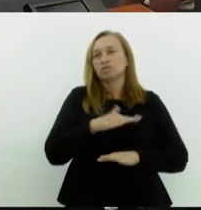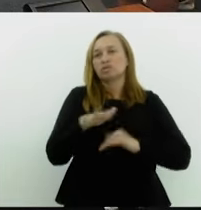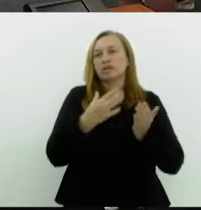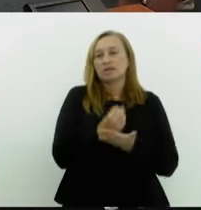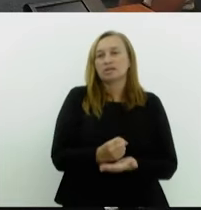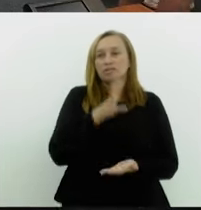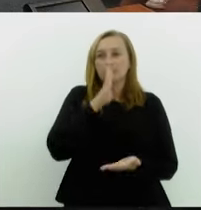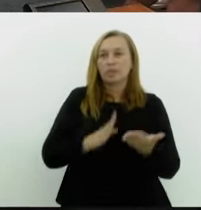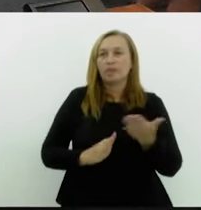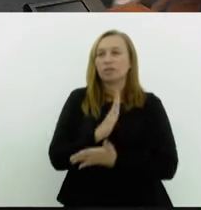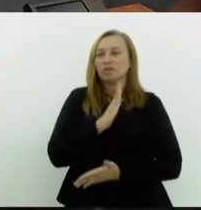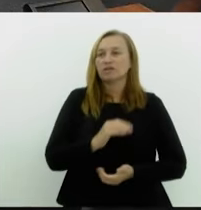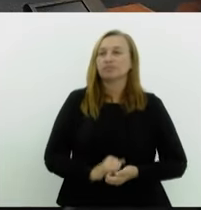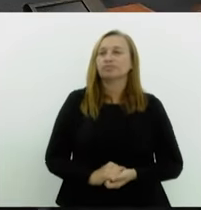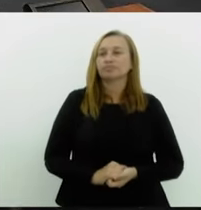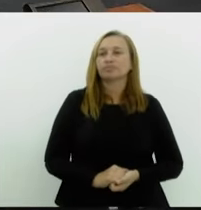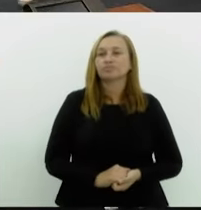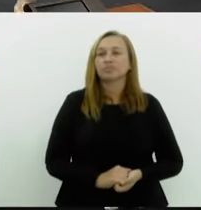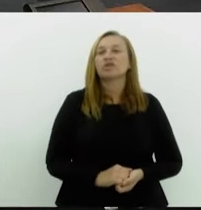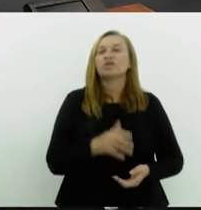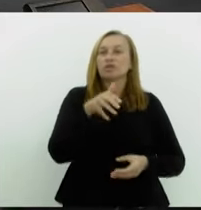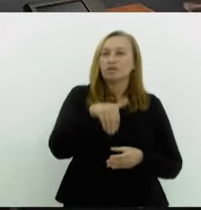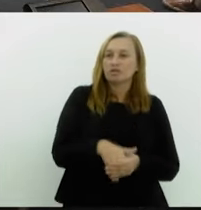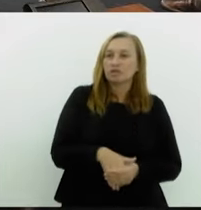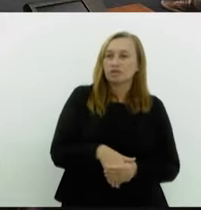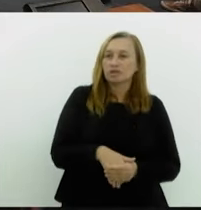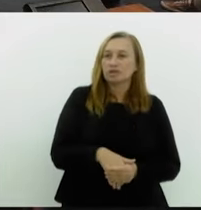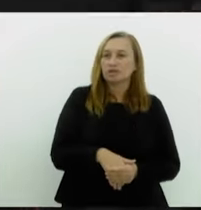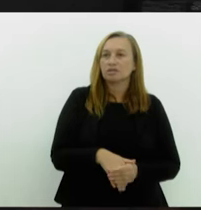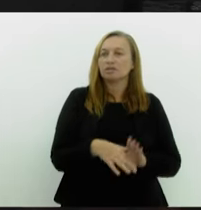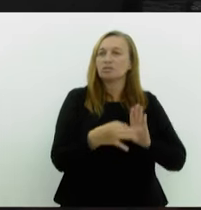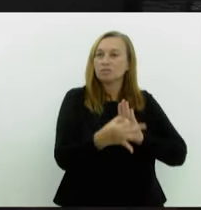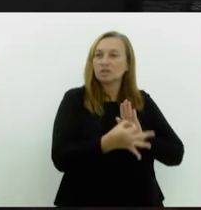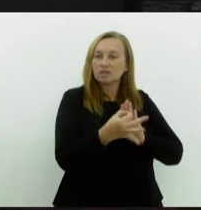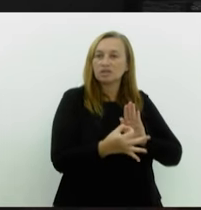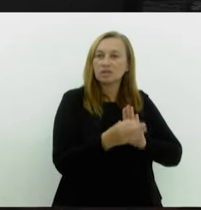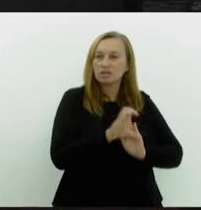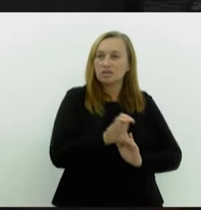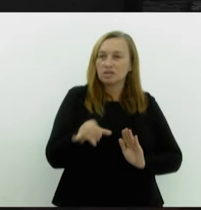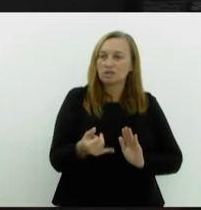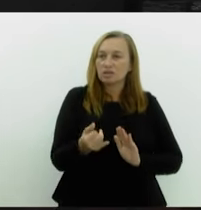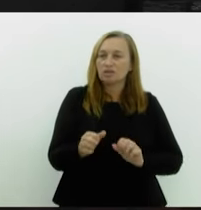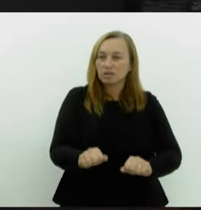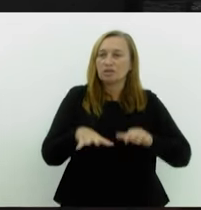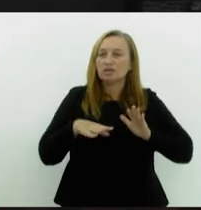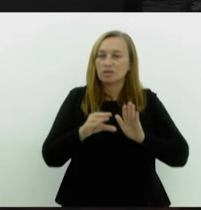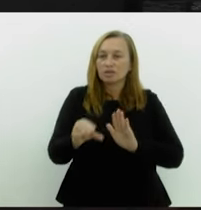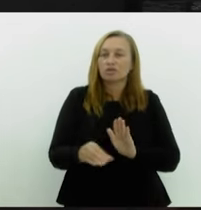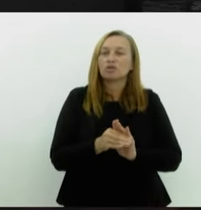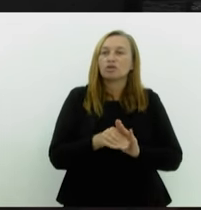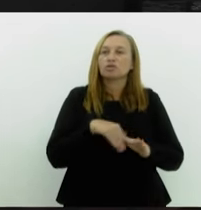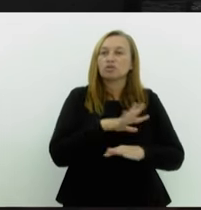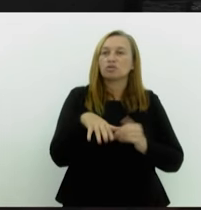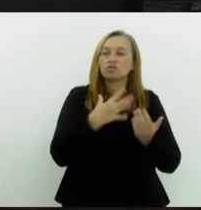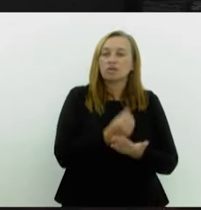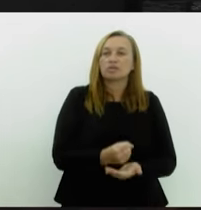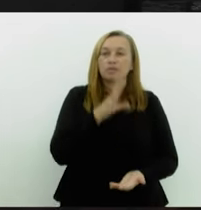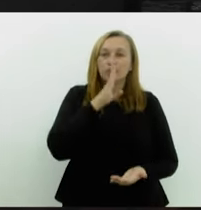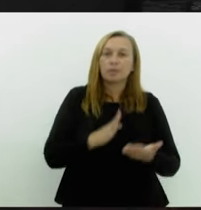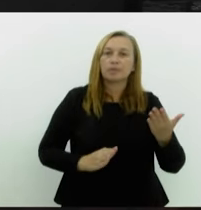estão. Aprovado. Em votação, o parecer da CCJ, as emendas de plenário. Os senhores que aprovam permaneçam como